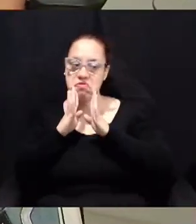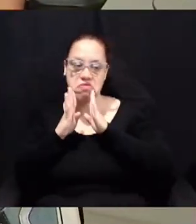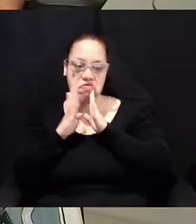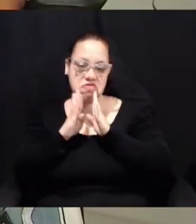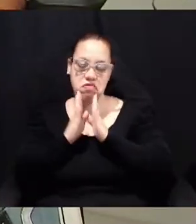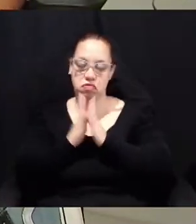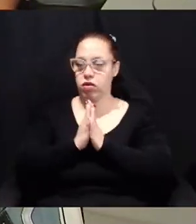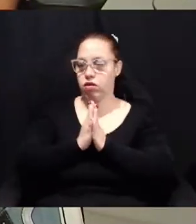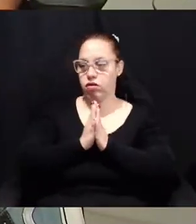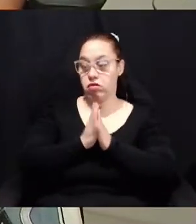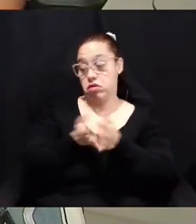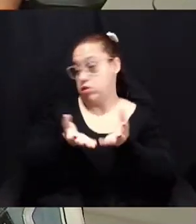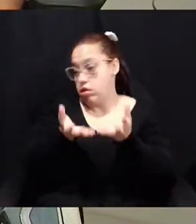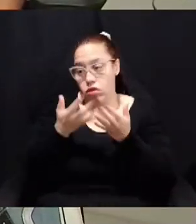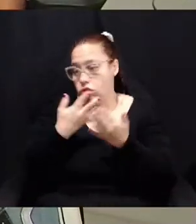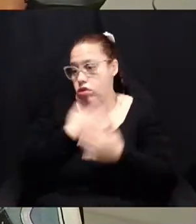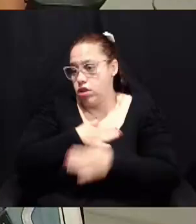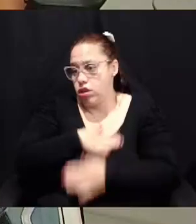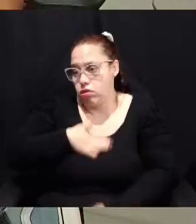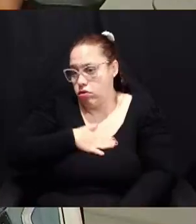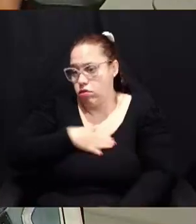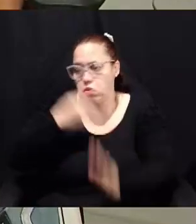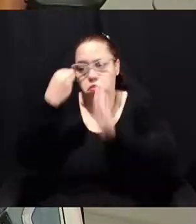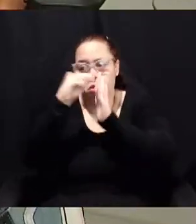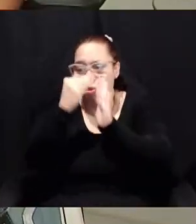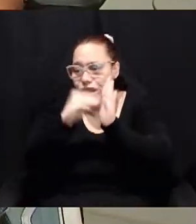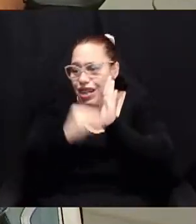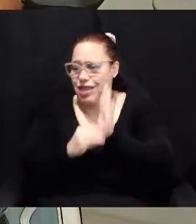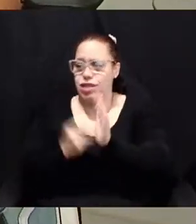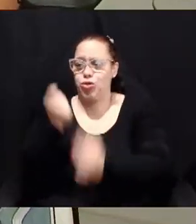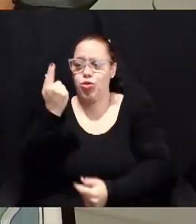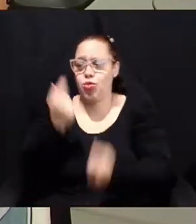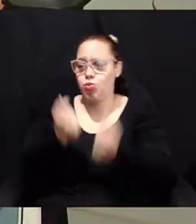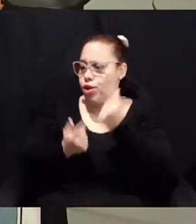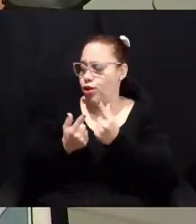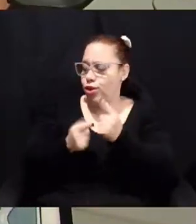social de preferência, tá publicado de alguma forma. Assim. Varia o